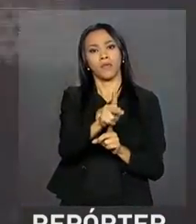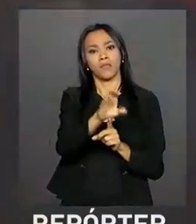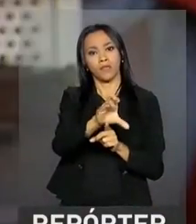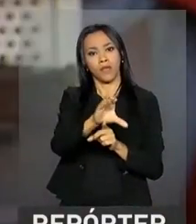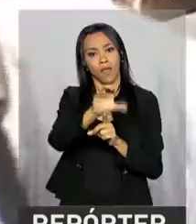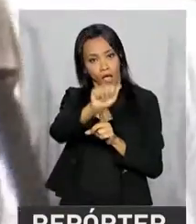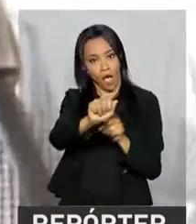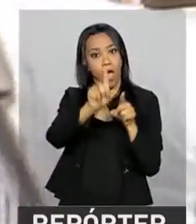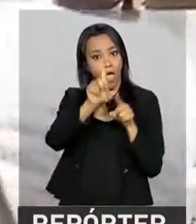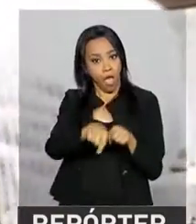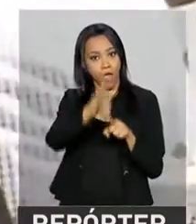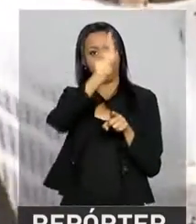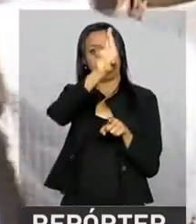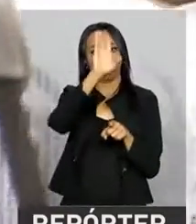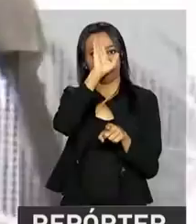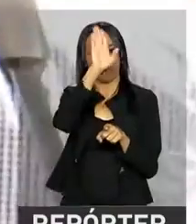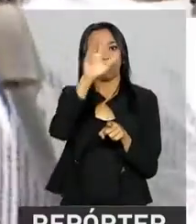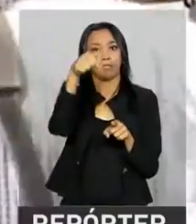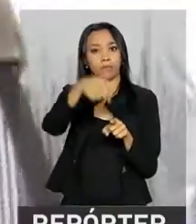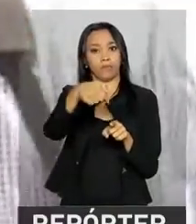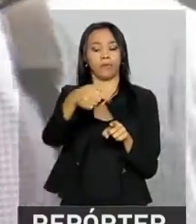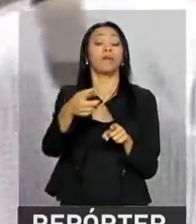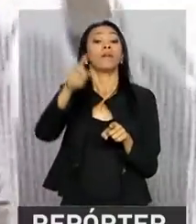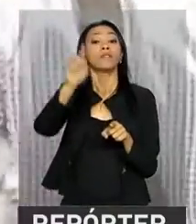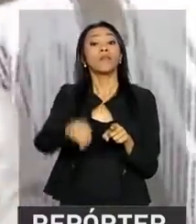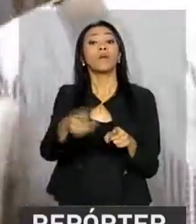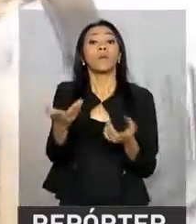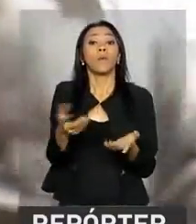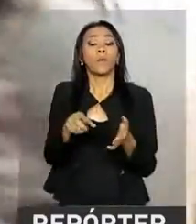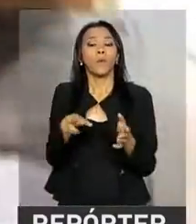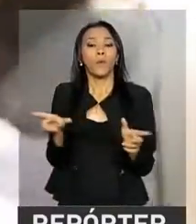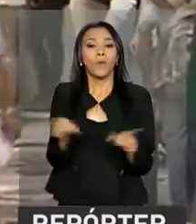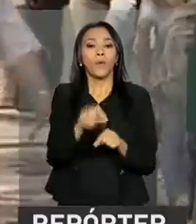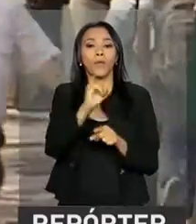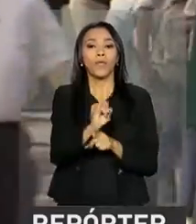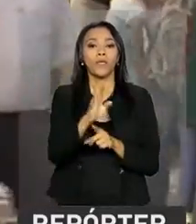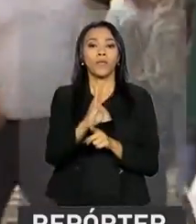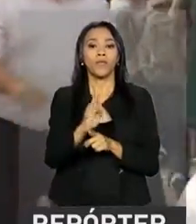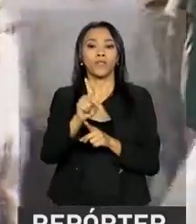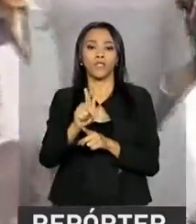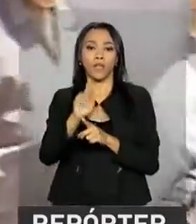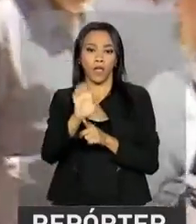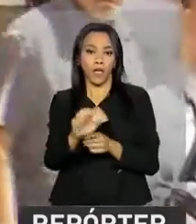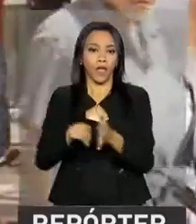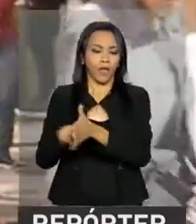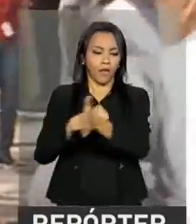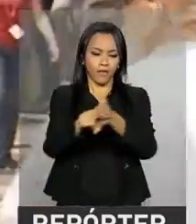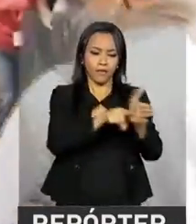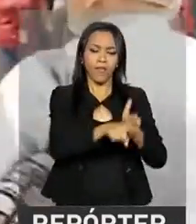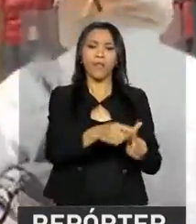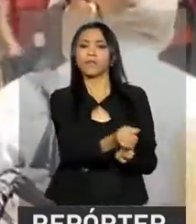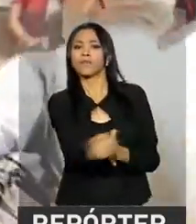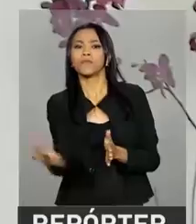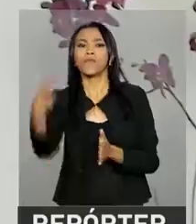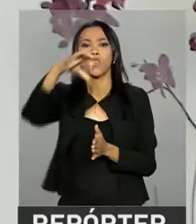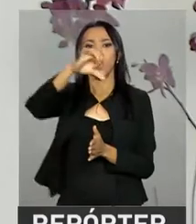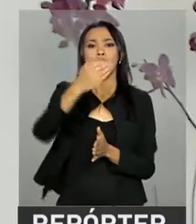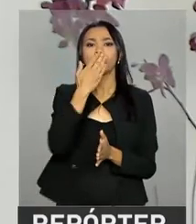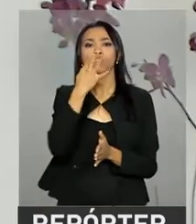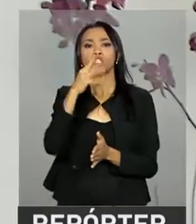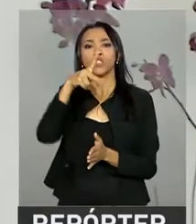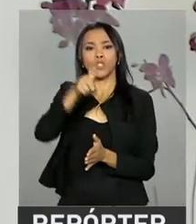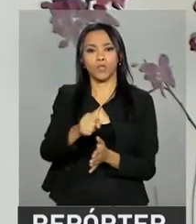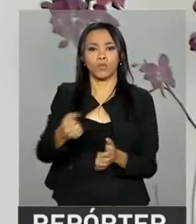amplo para chegar a esse indicador o ibge analisa nove tipos diferentes de despesas os